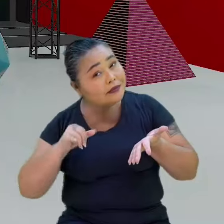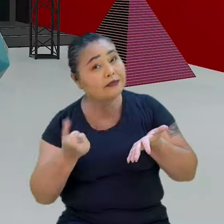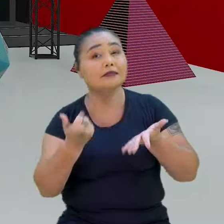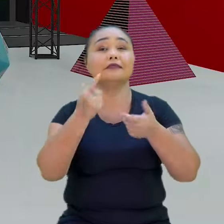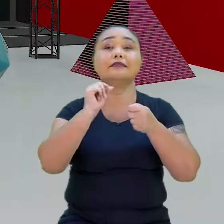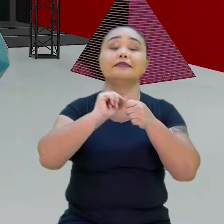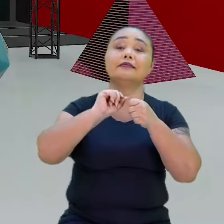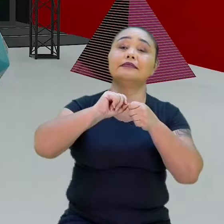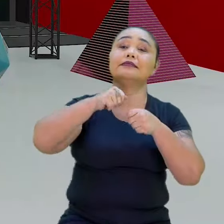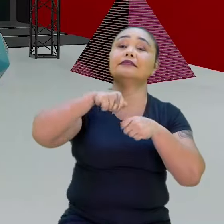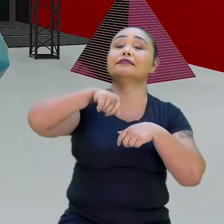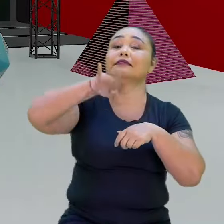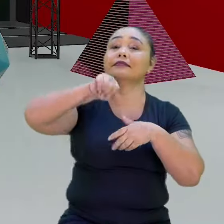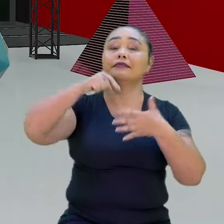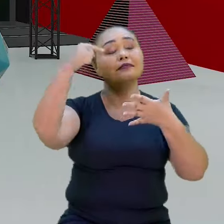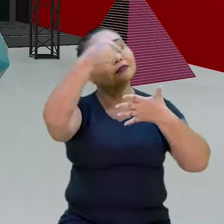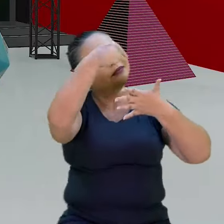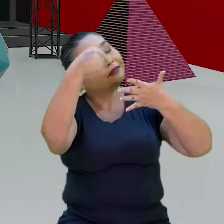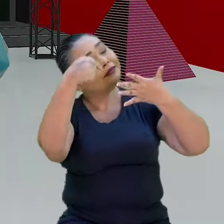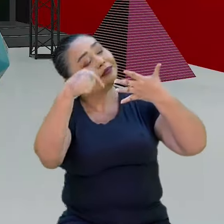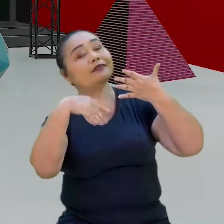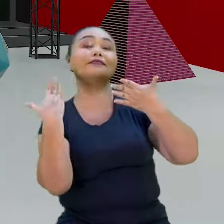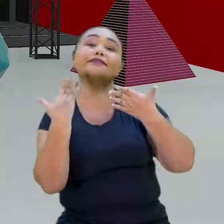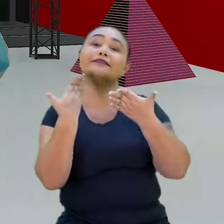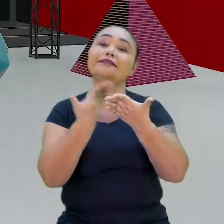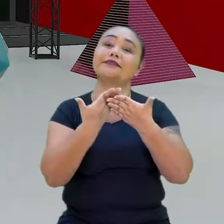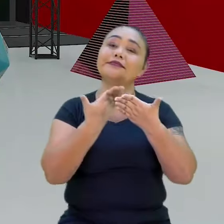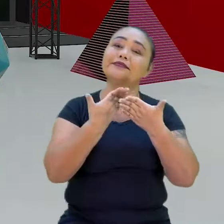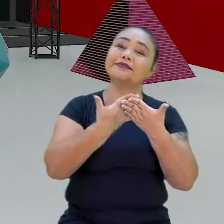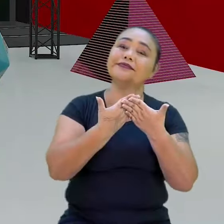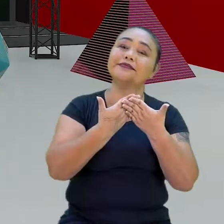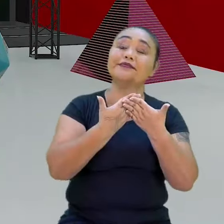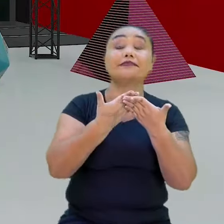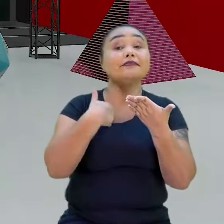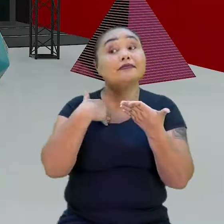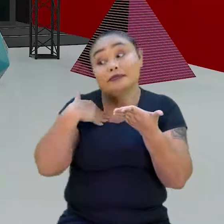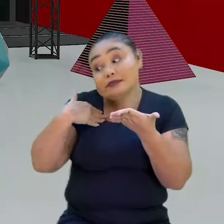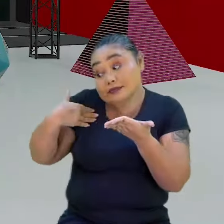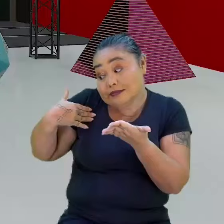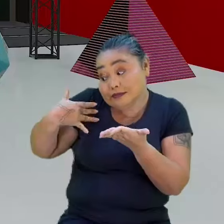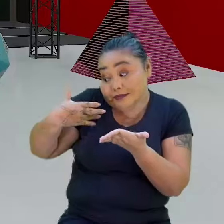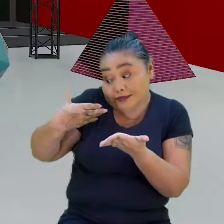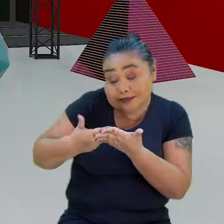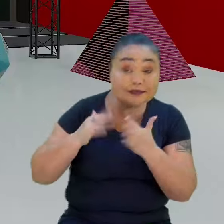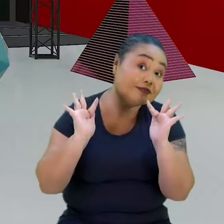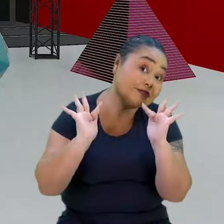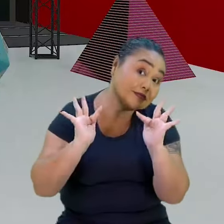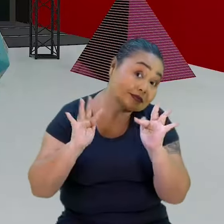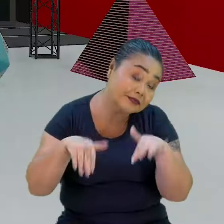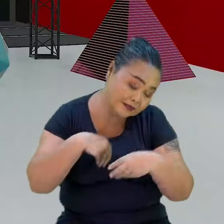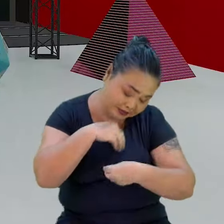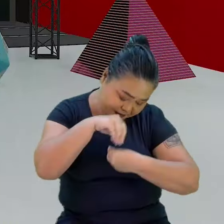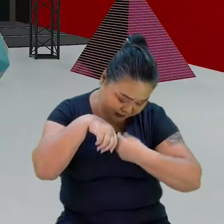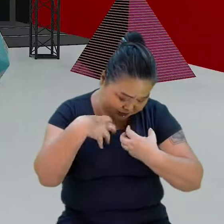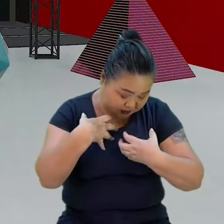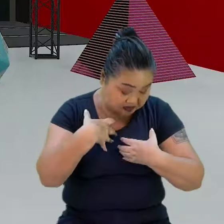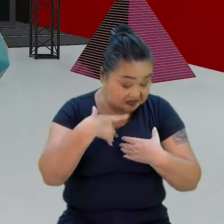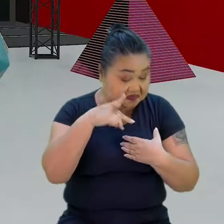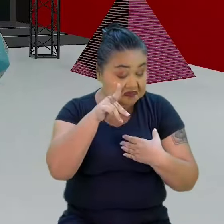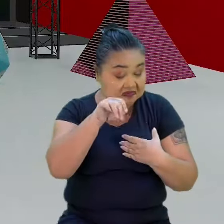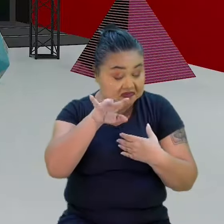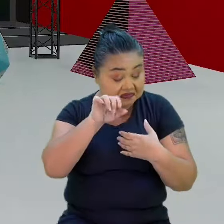muito bem todas essas aulas isso mesmo né e a gente chega ao fim com aquela mistura de sentimento de dever cumprido e